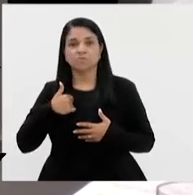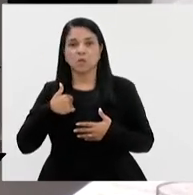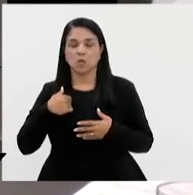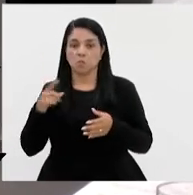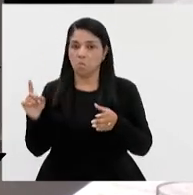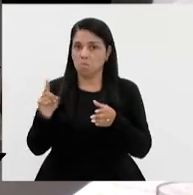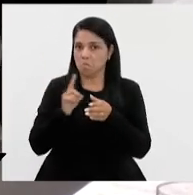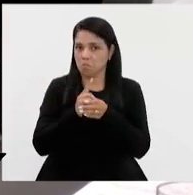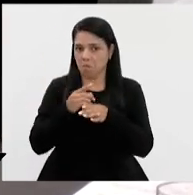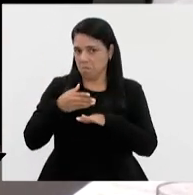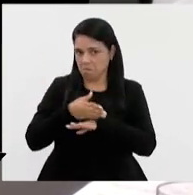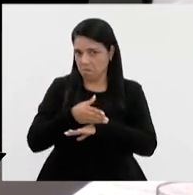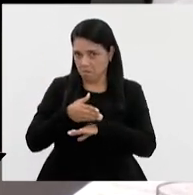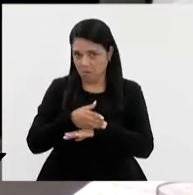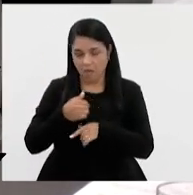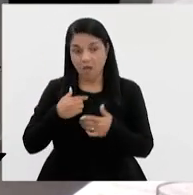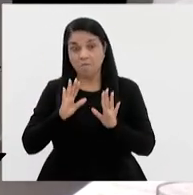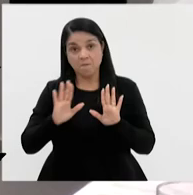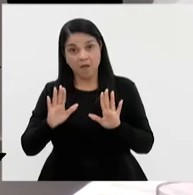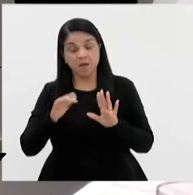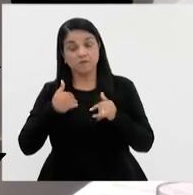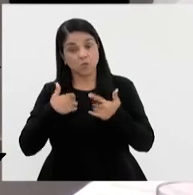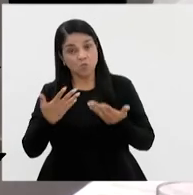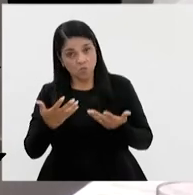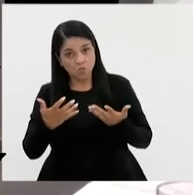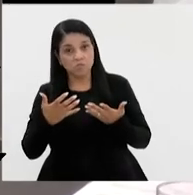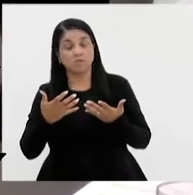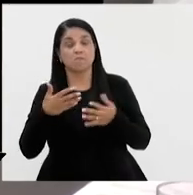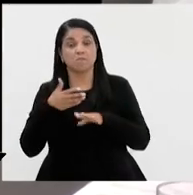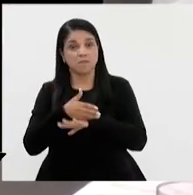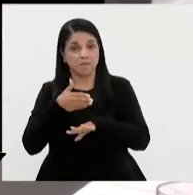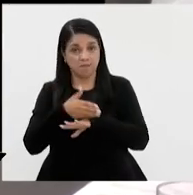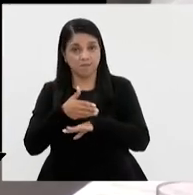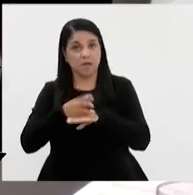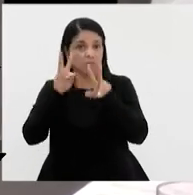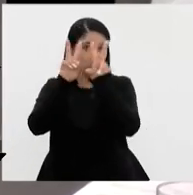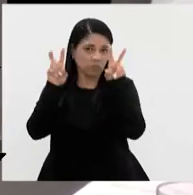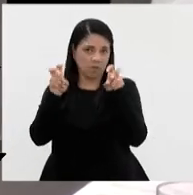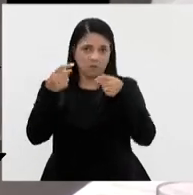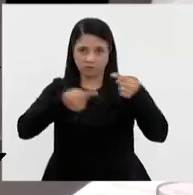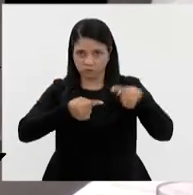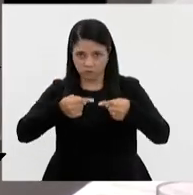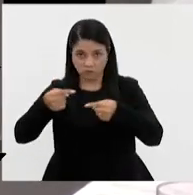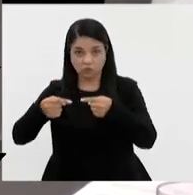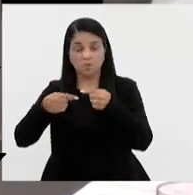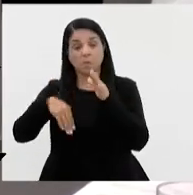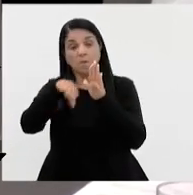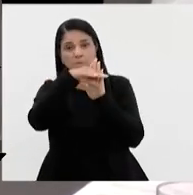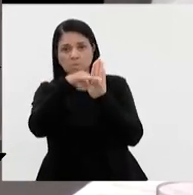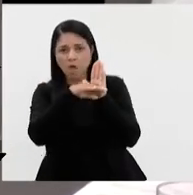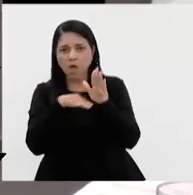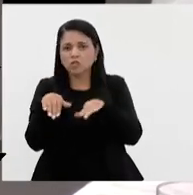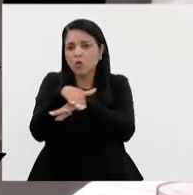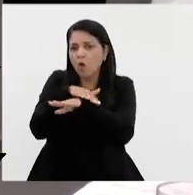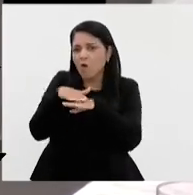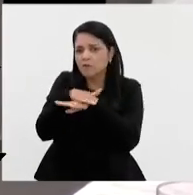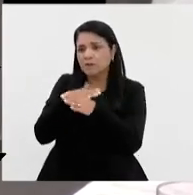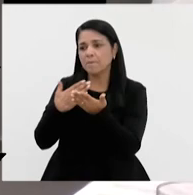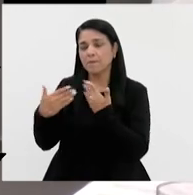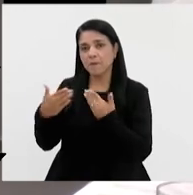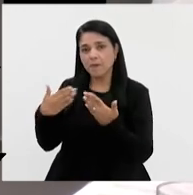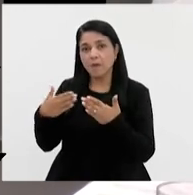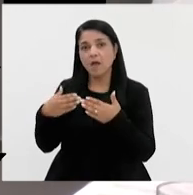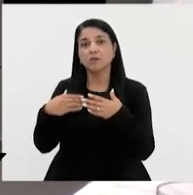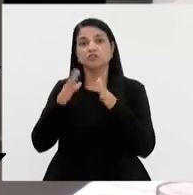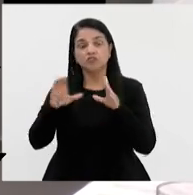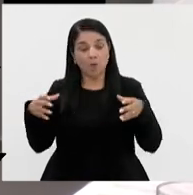domino, Vossa Excelência gostaria de participar. Legitimidade e gostaria de saber, já que temos essa em pauta, também conversar para ver se a gente consegue logo então já colocar